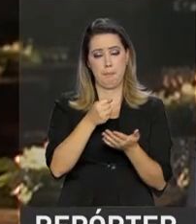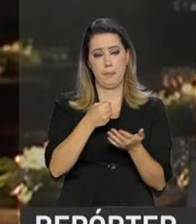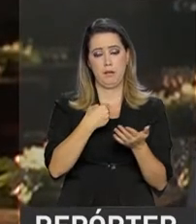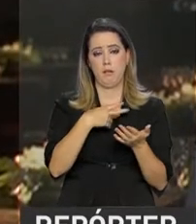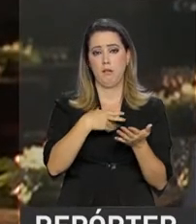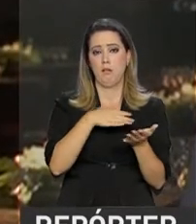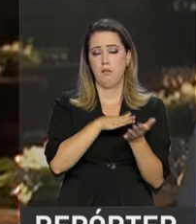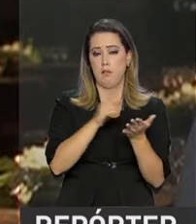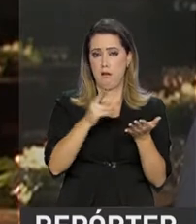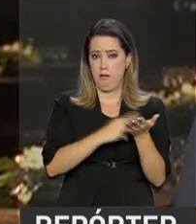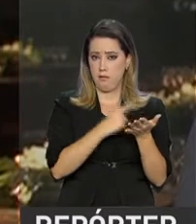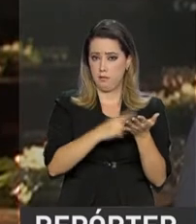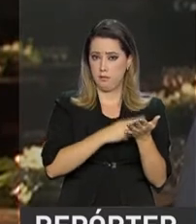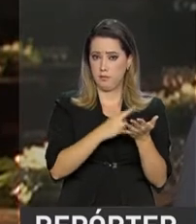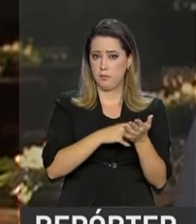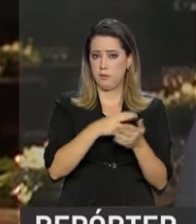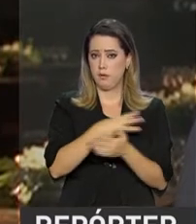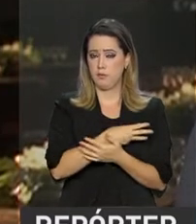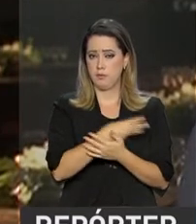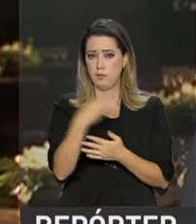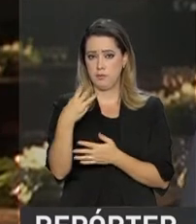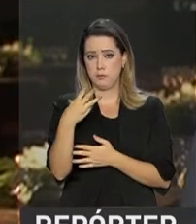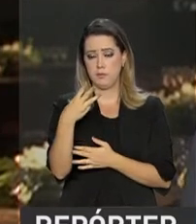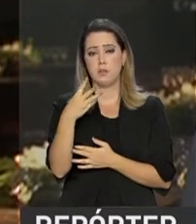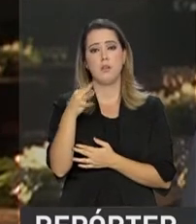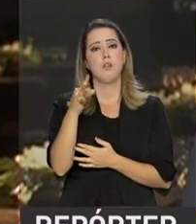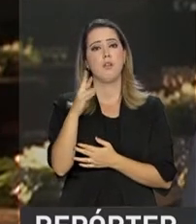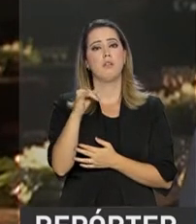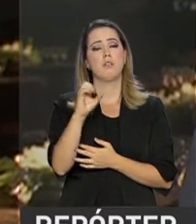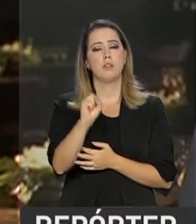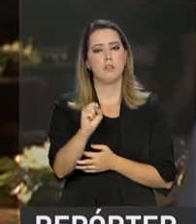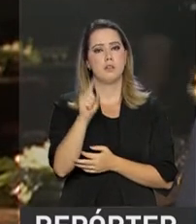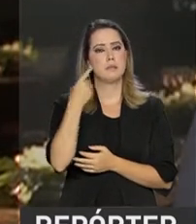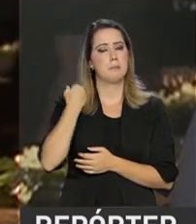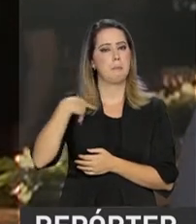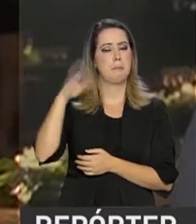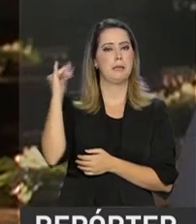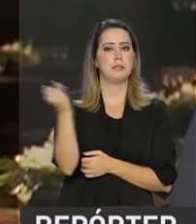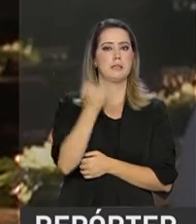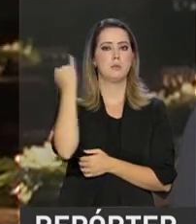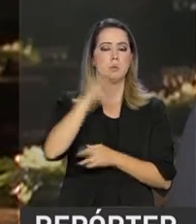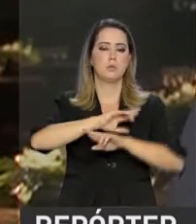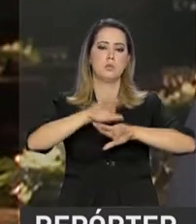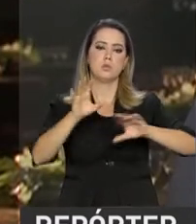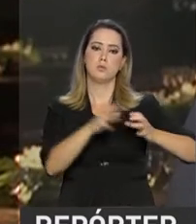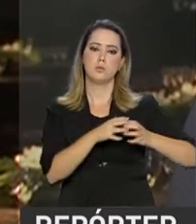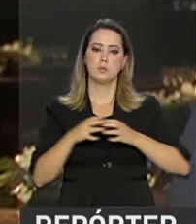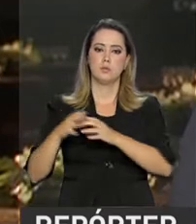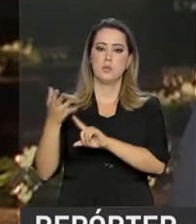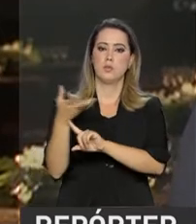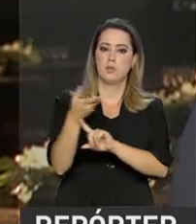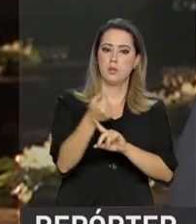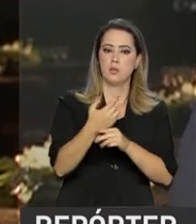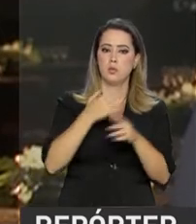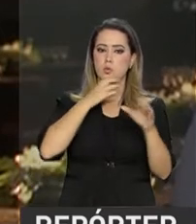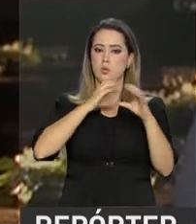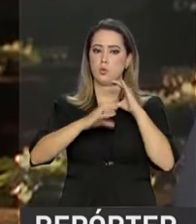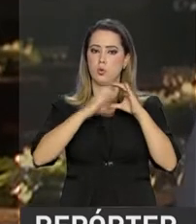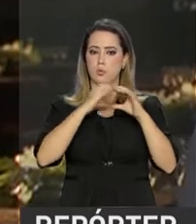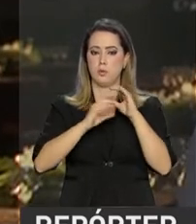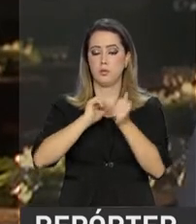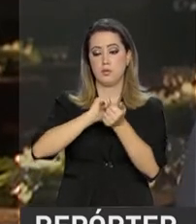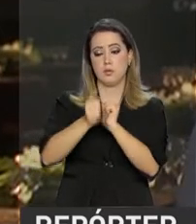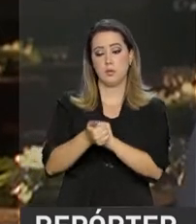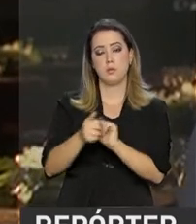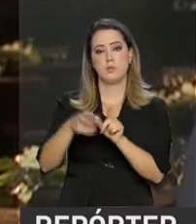homenagear as personalidades que mais se destacaram ao longo do ano em diversas categorias, como arte, comunicação, esporte